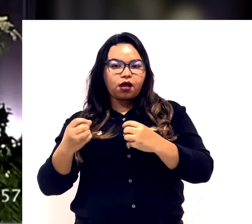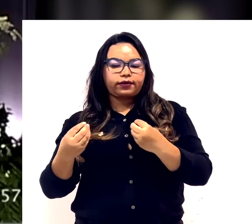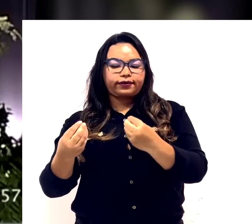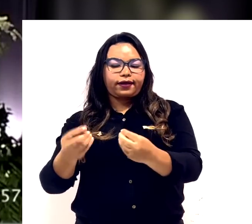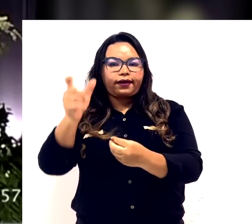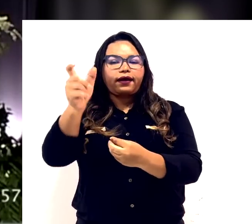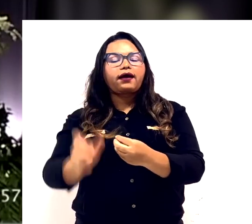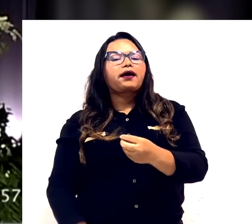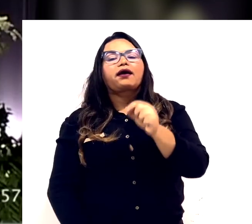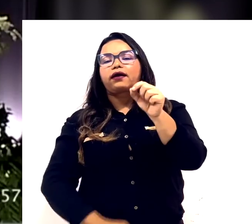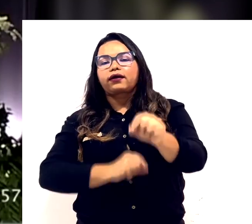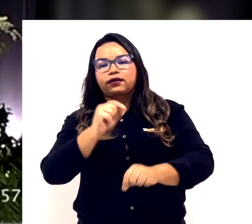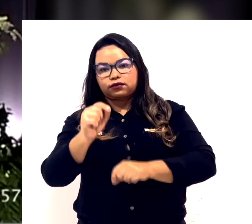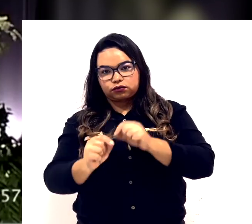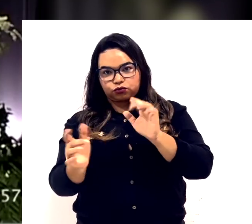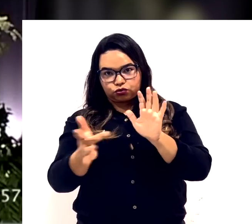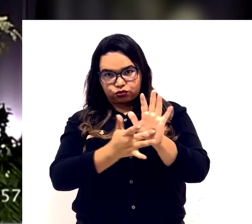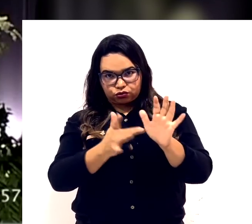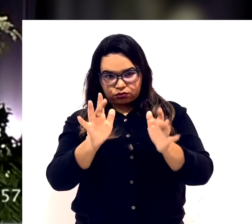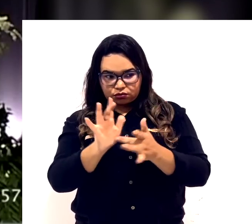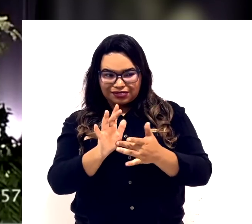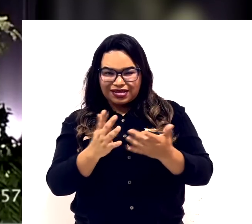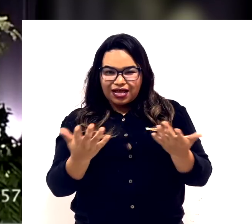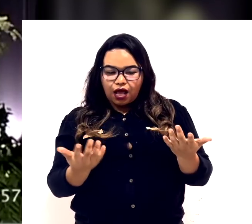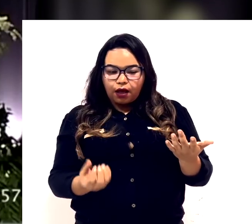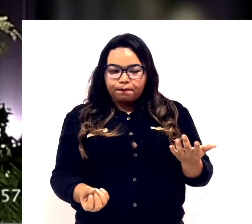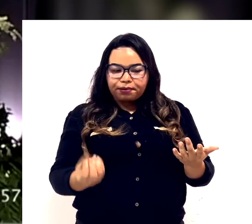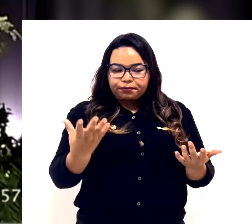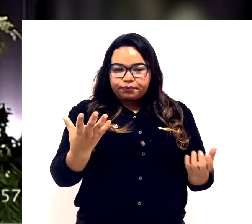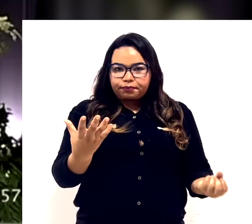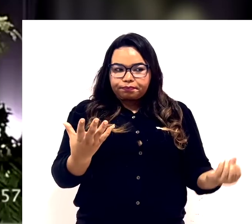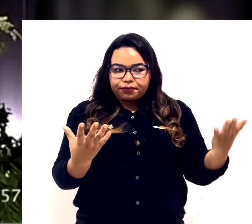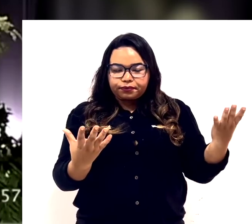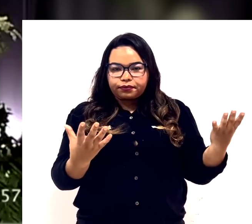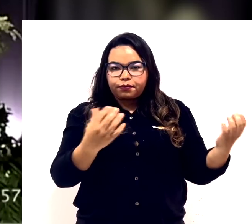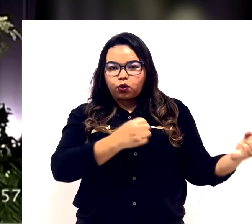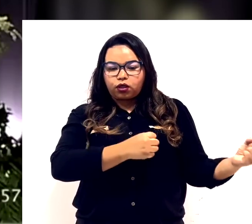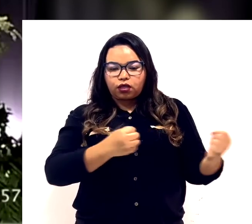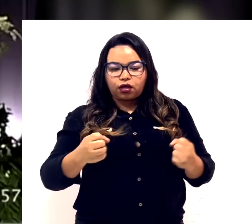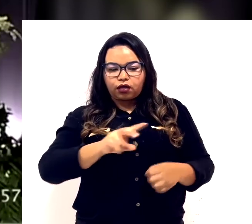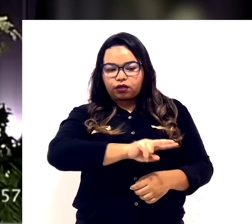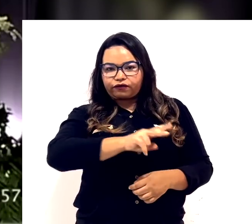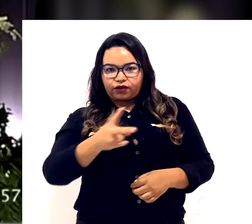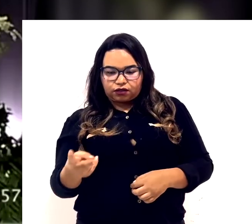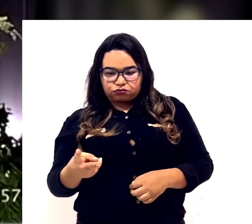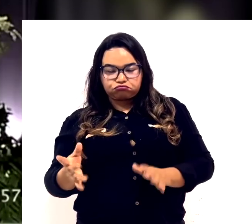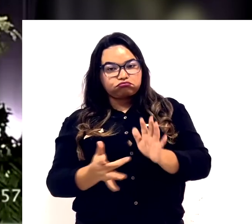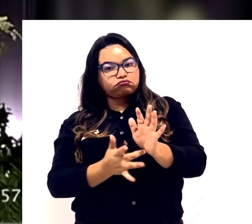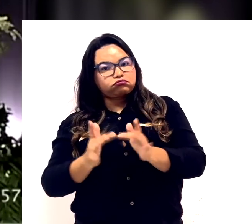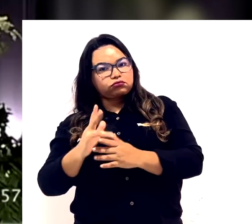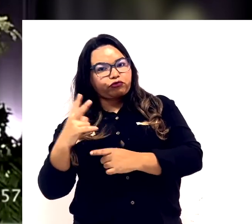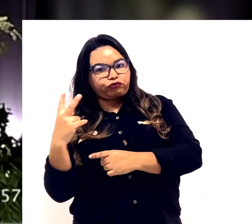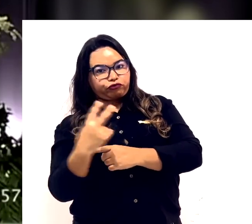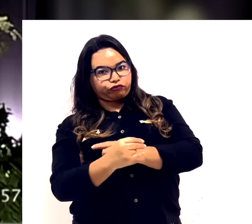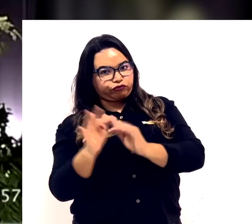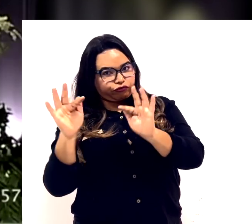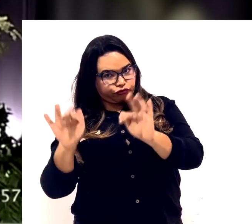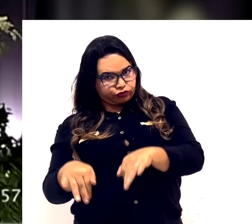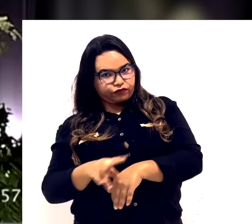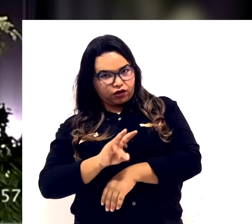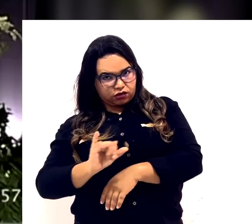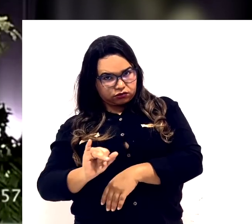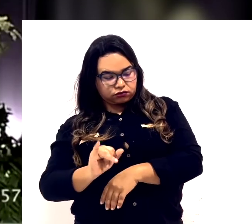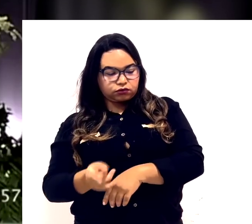Portanto, temos dois poderes opostos. Cristo, o grande vencedor ao final, e o anticristo,